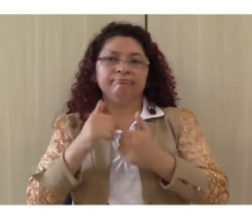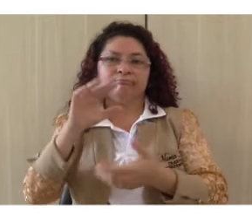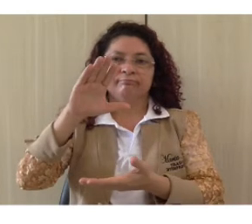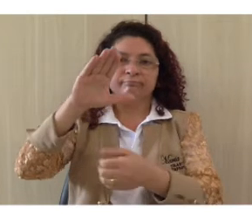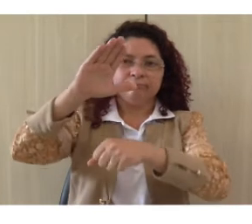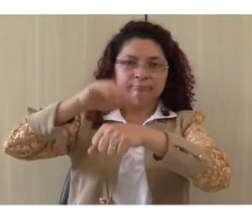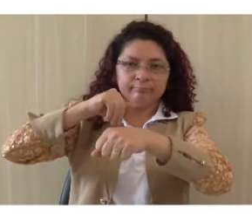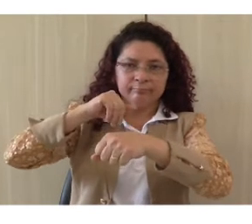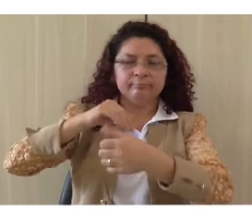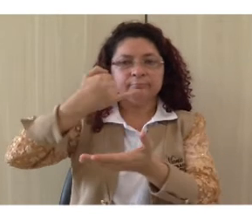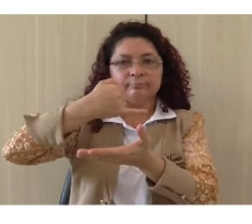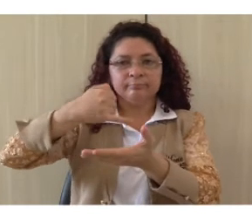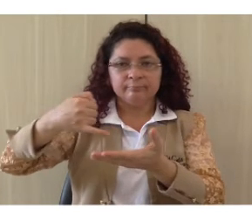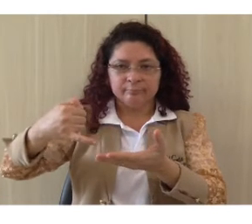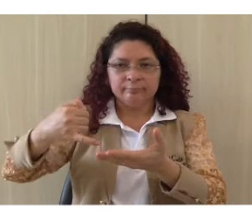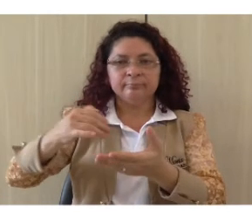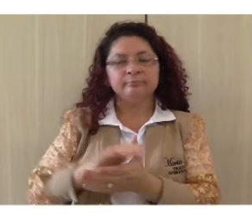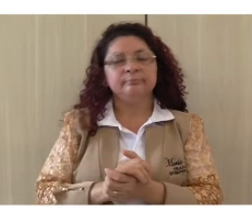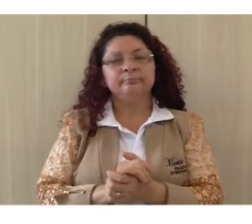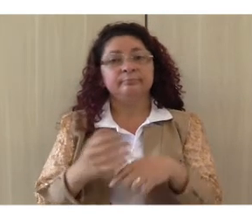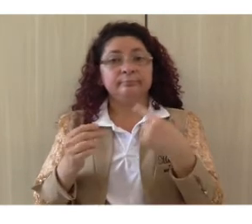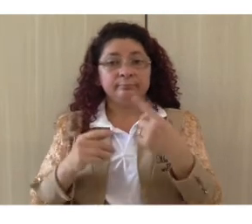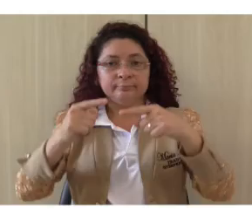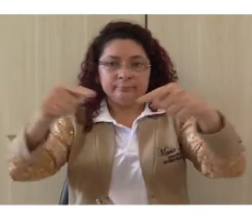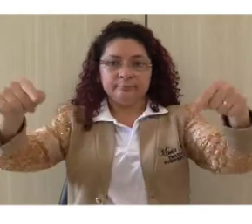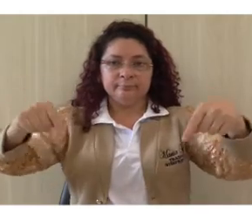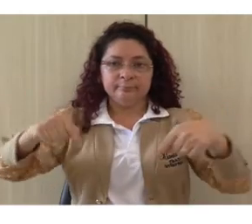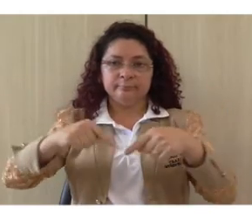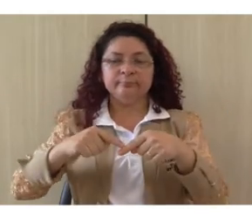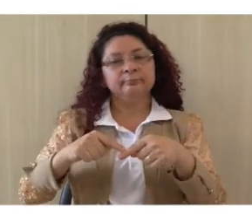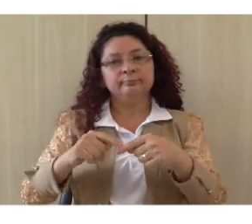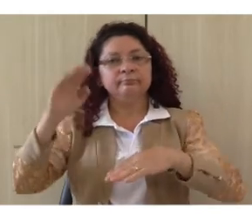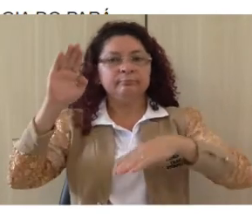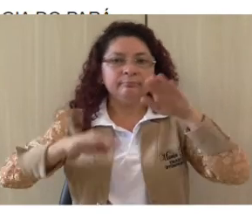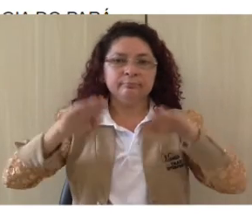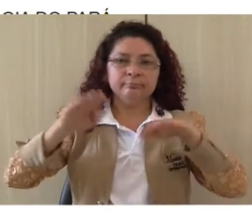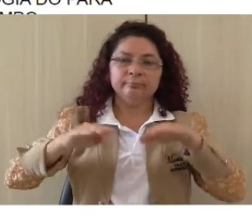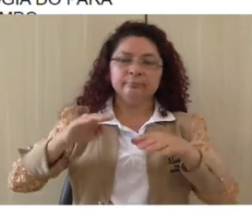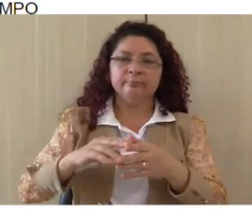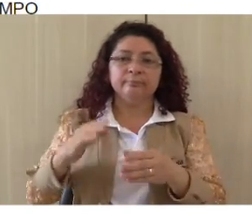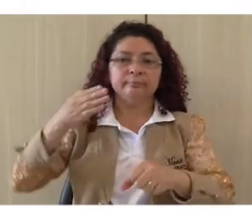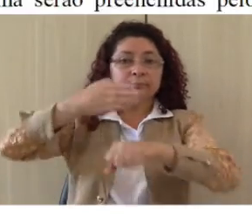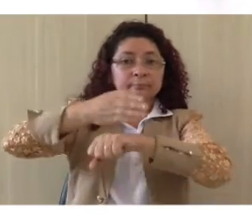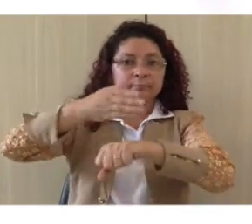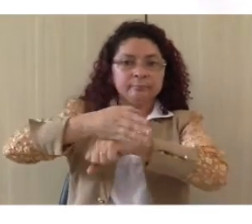convocados para matrícula em uma única turma, de regime de alternância, com